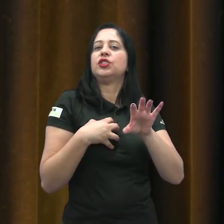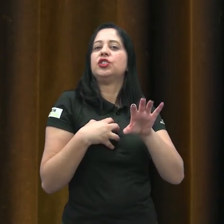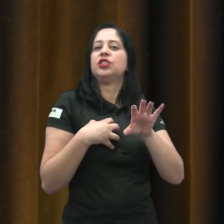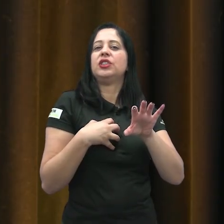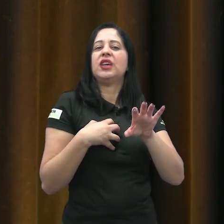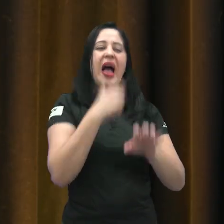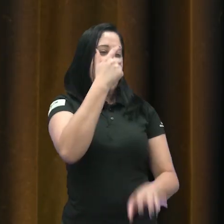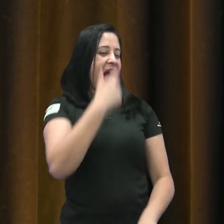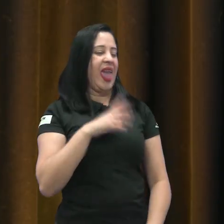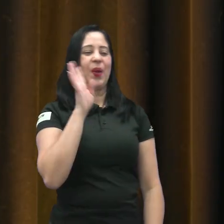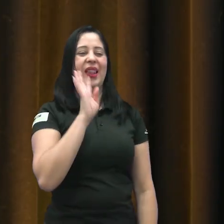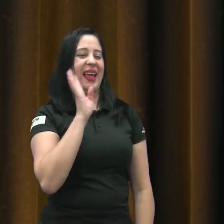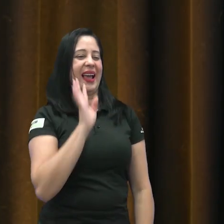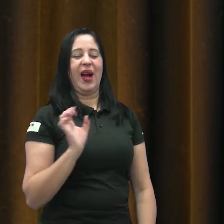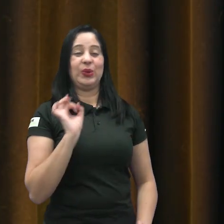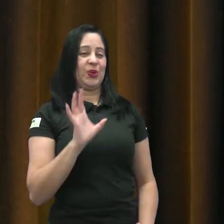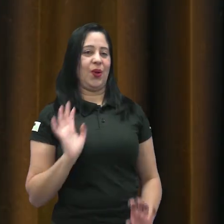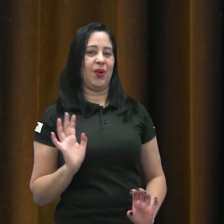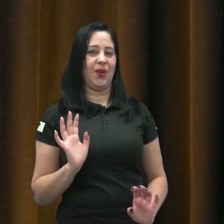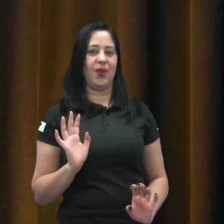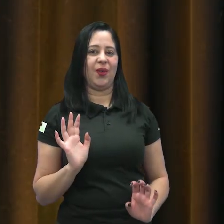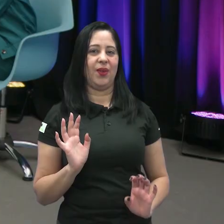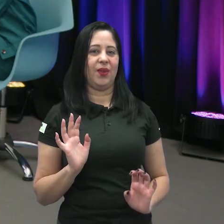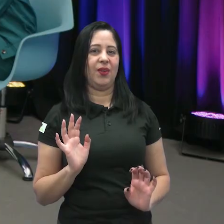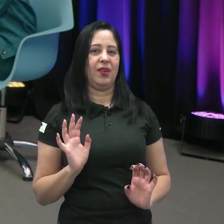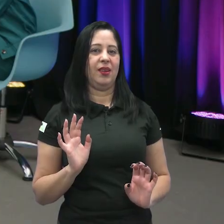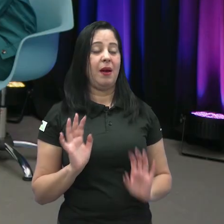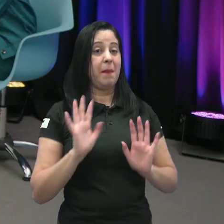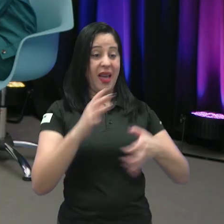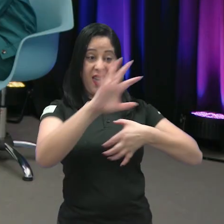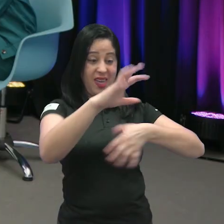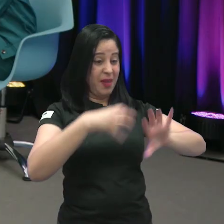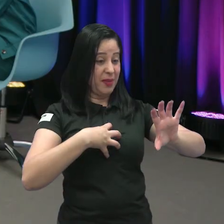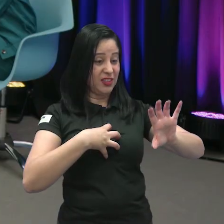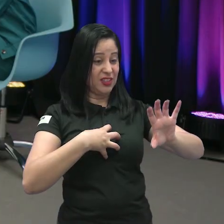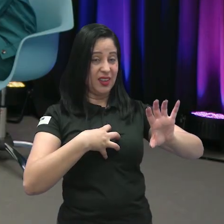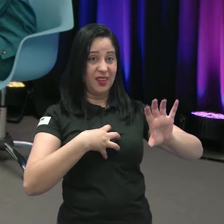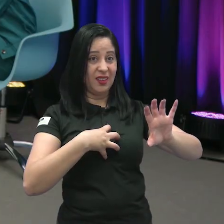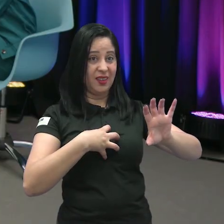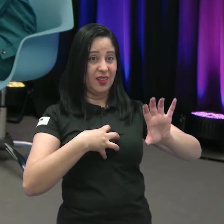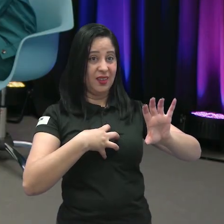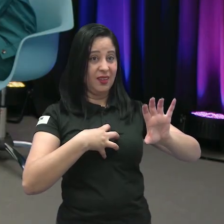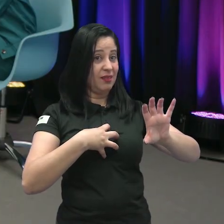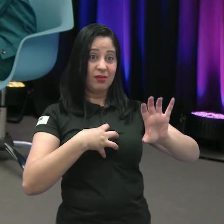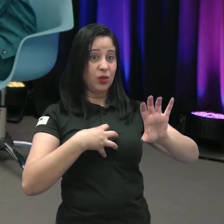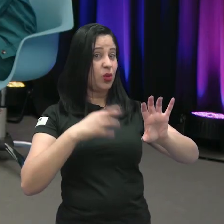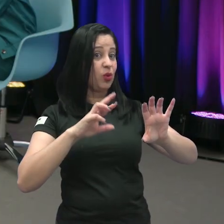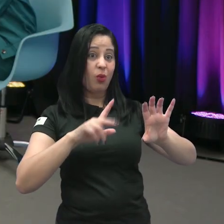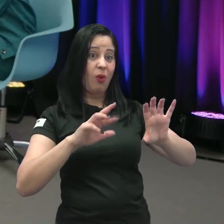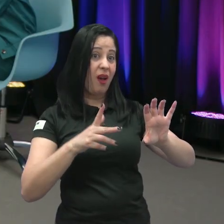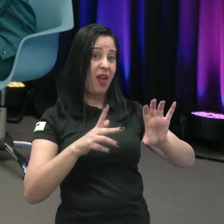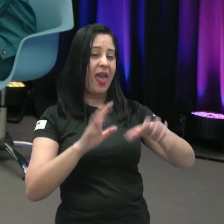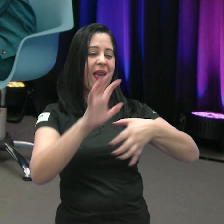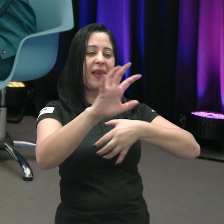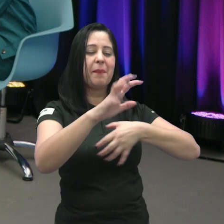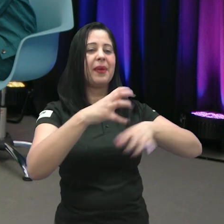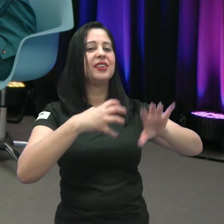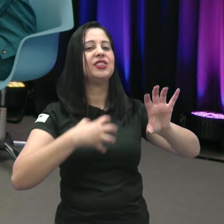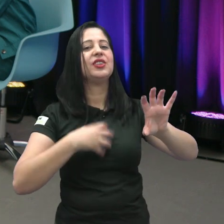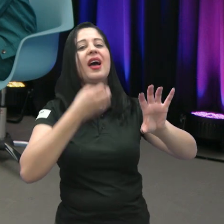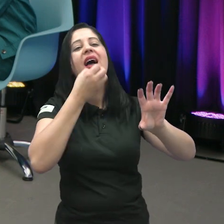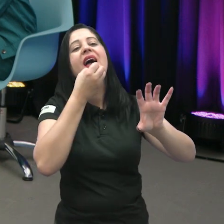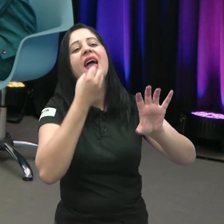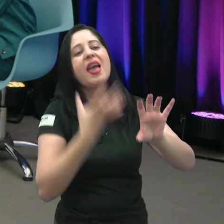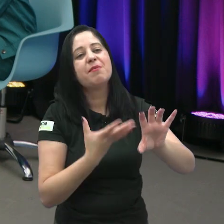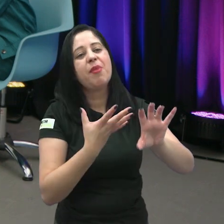pessoa legal com a outra. E a empatia não é só boa para quem recebe. A empatia também é boa para